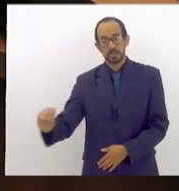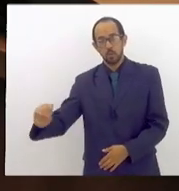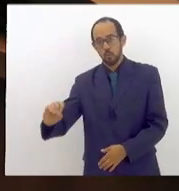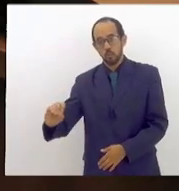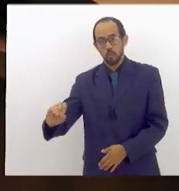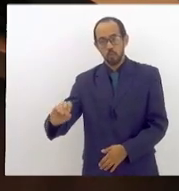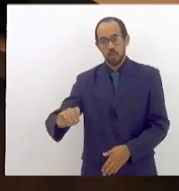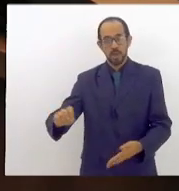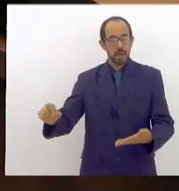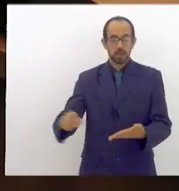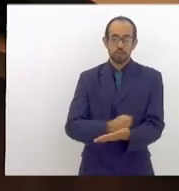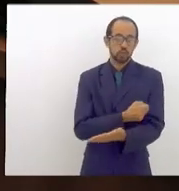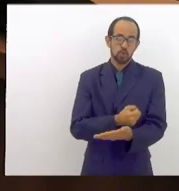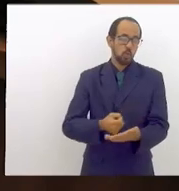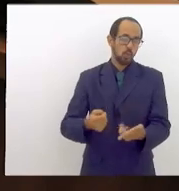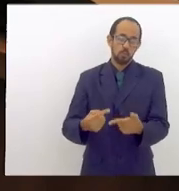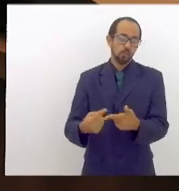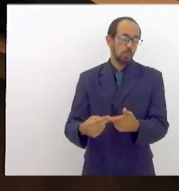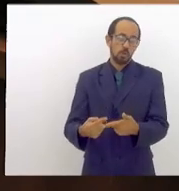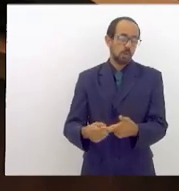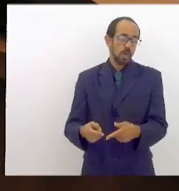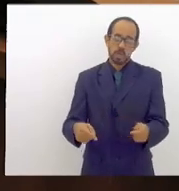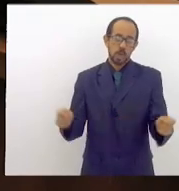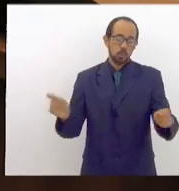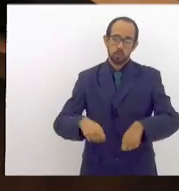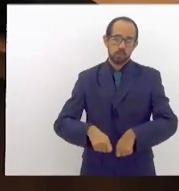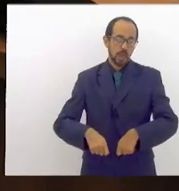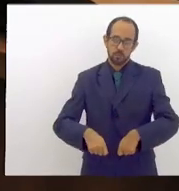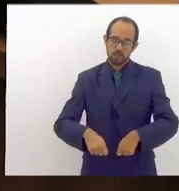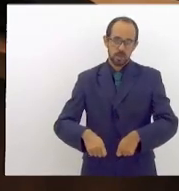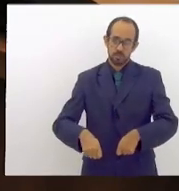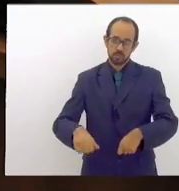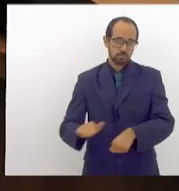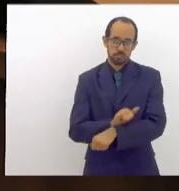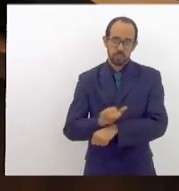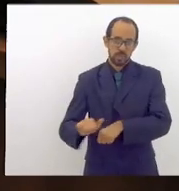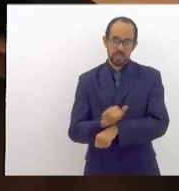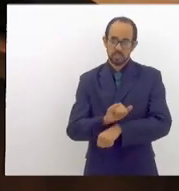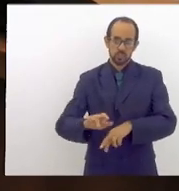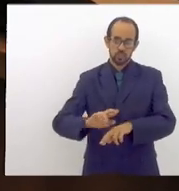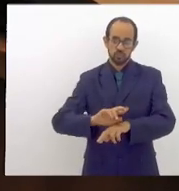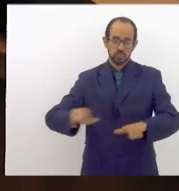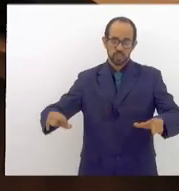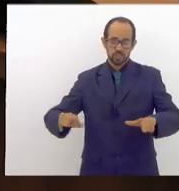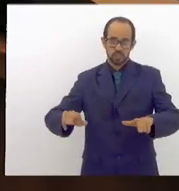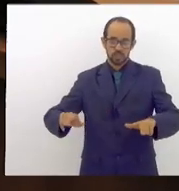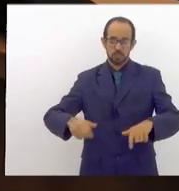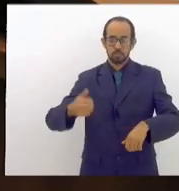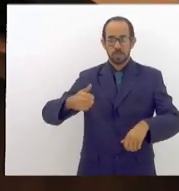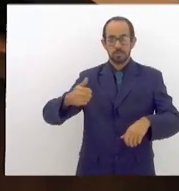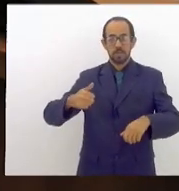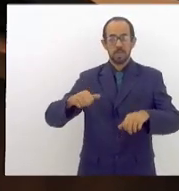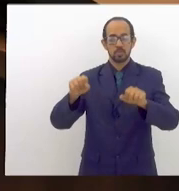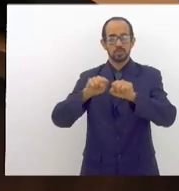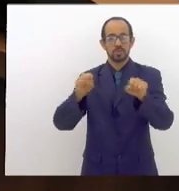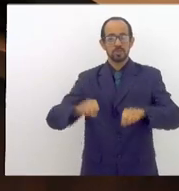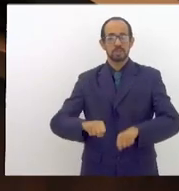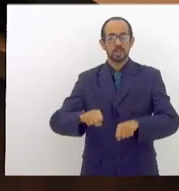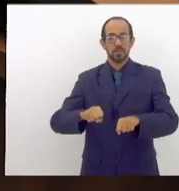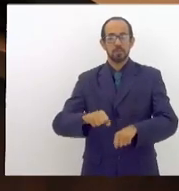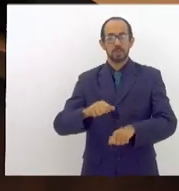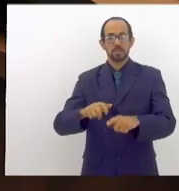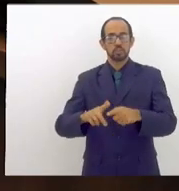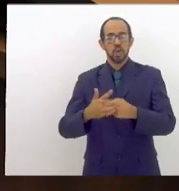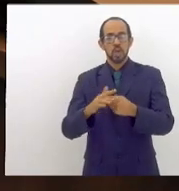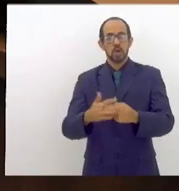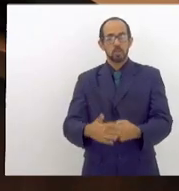assinou porque eu não tinha outro caminho o primeiro regime de recuperação fiscal e uma